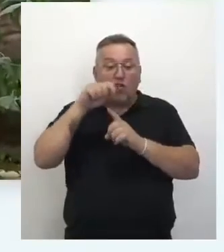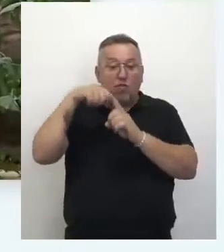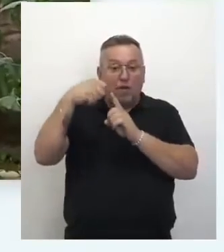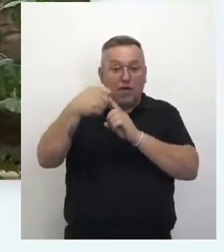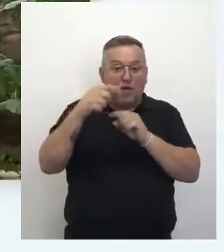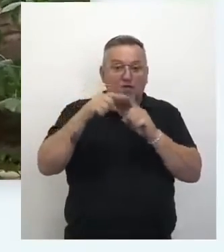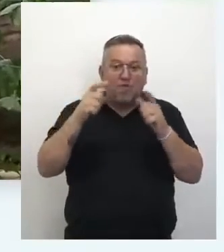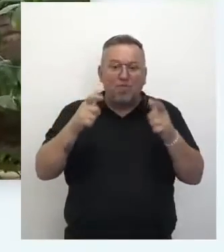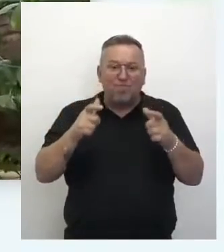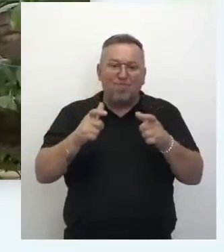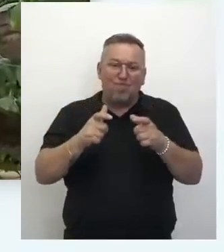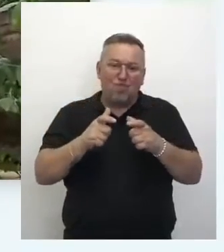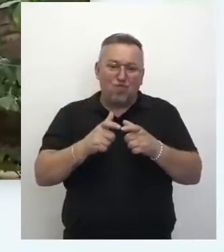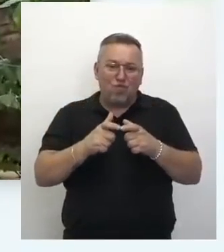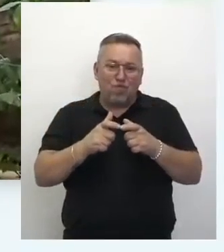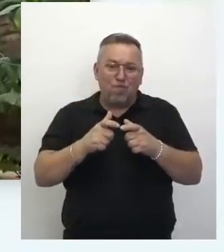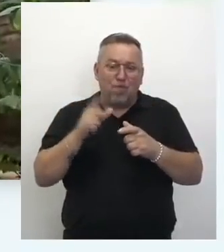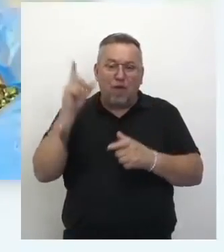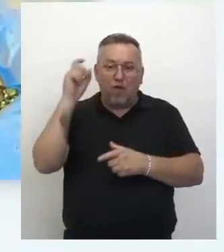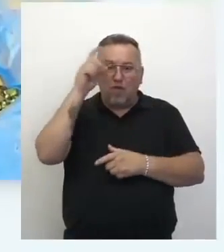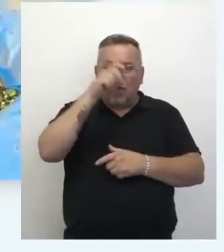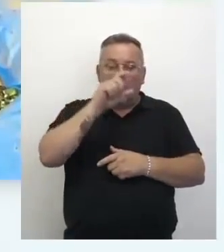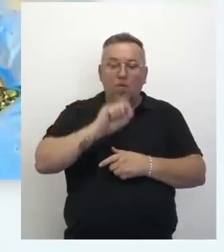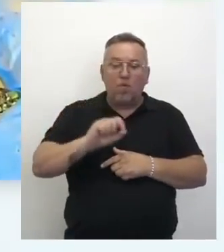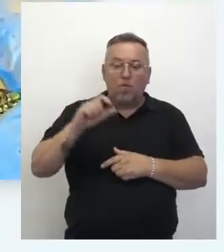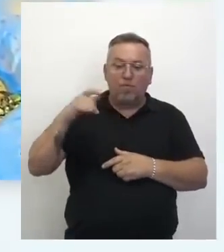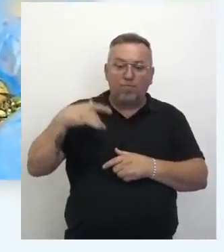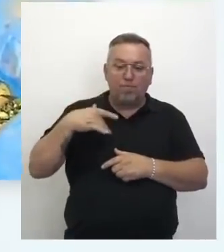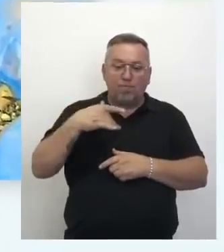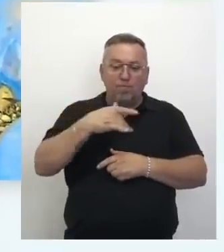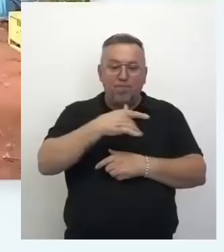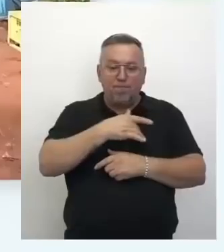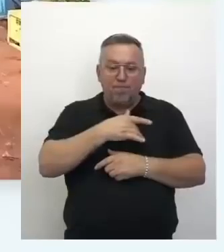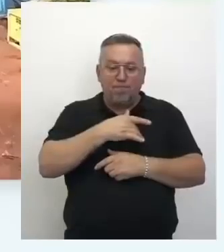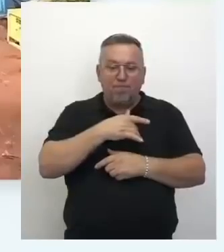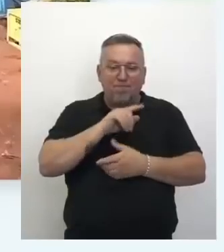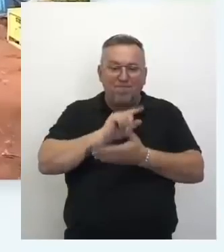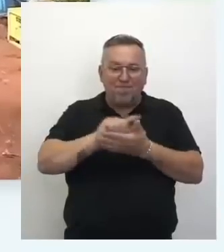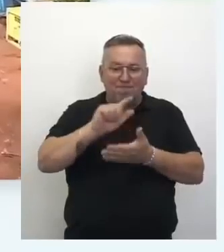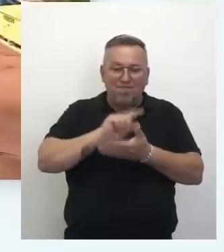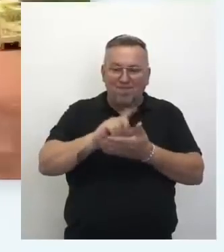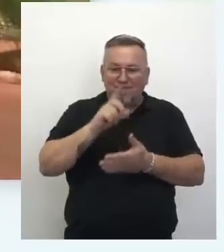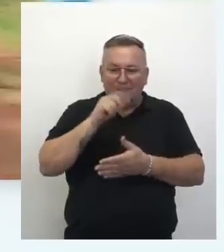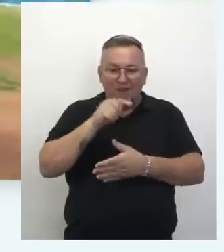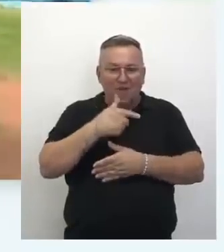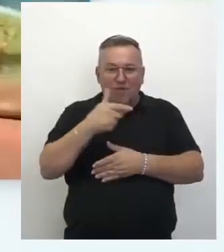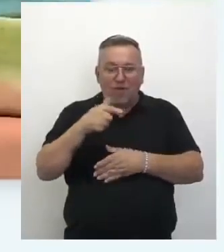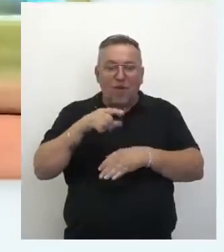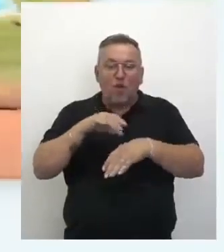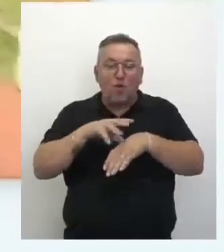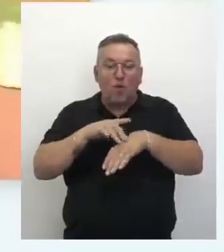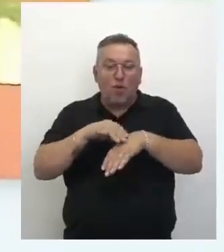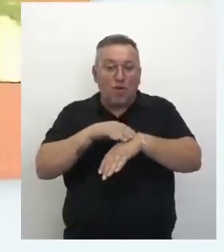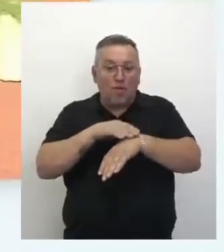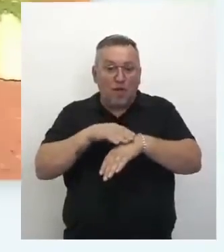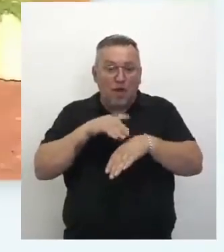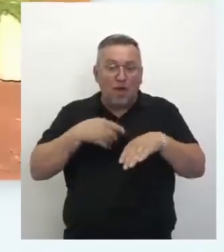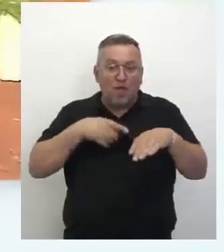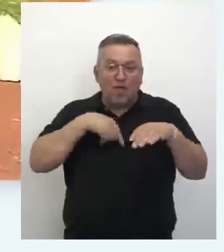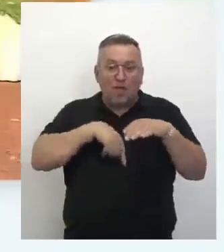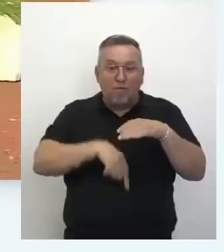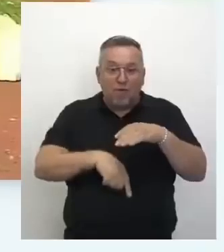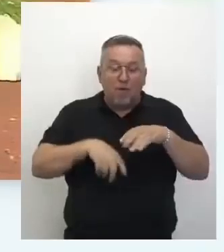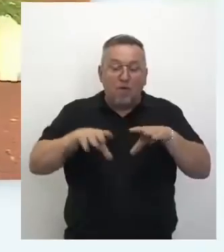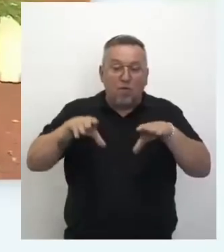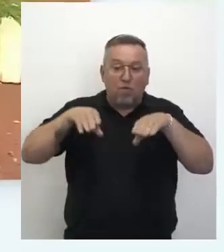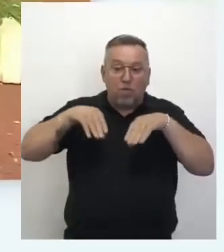Outra dificuldade está relacionada à saúde. O saneamento é precário e doenças de pele, intestinais,